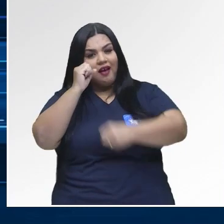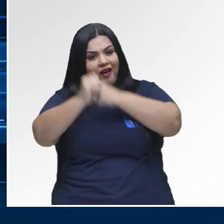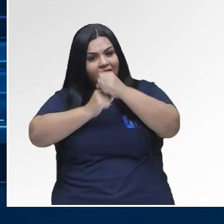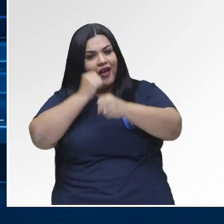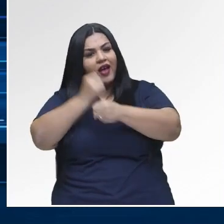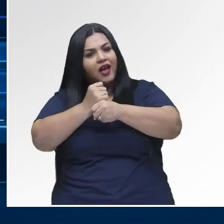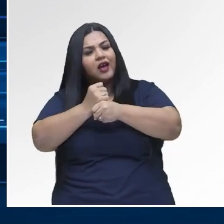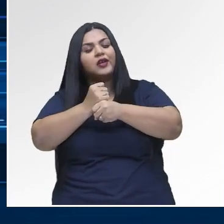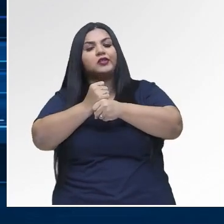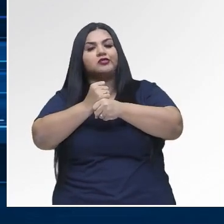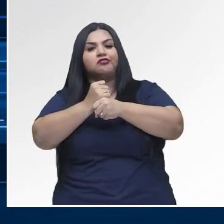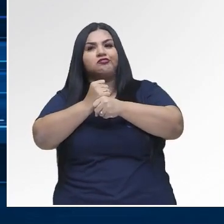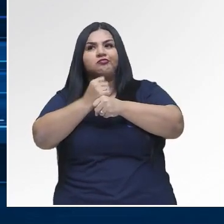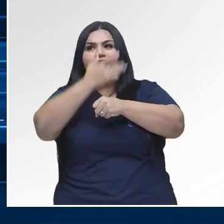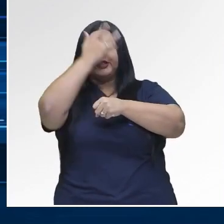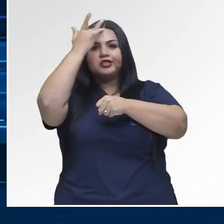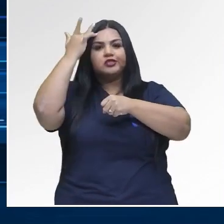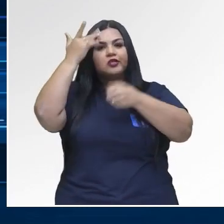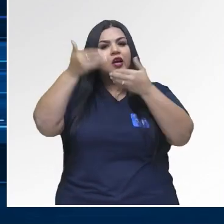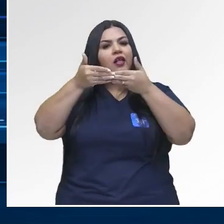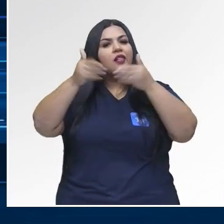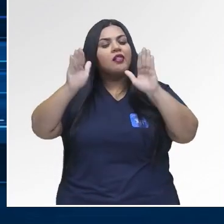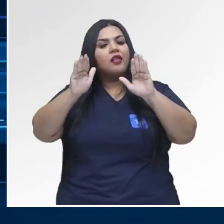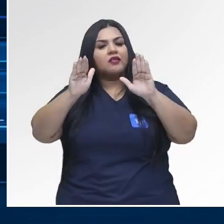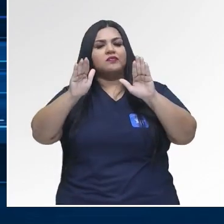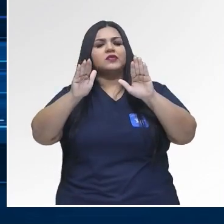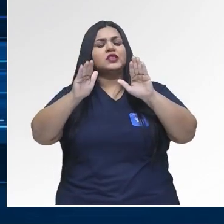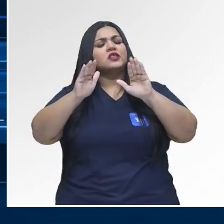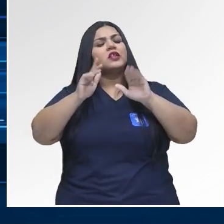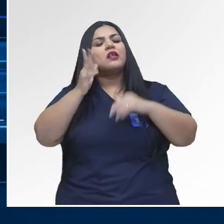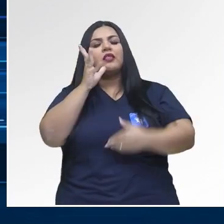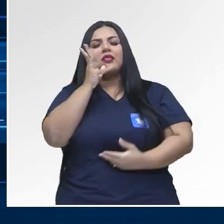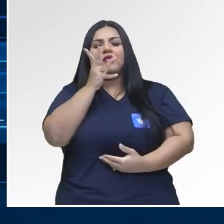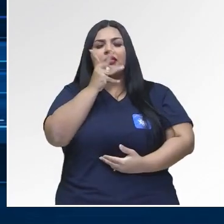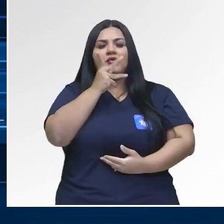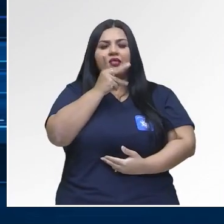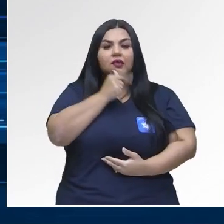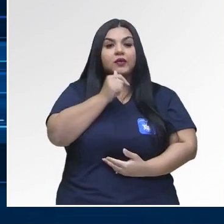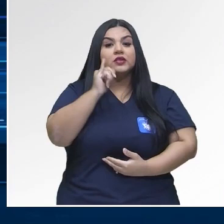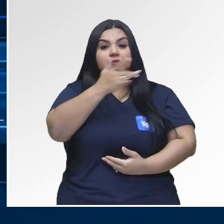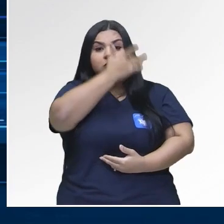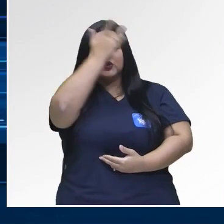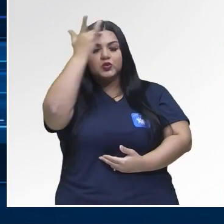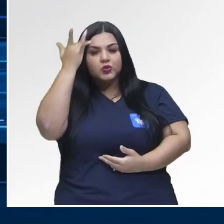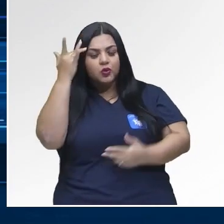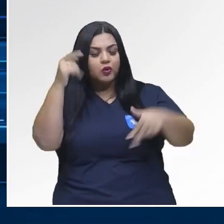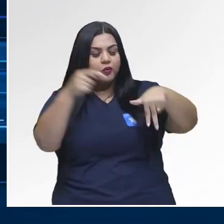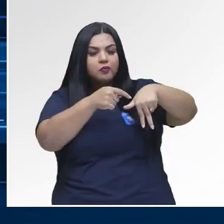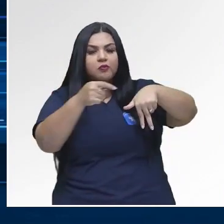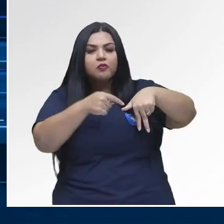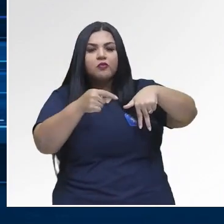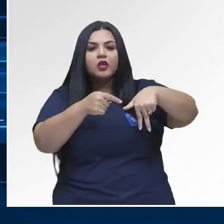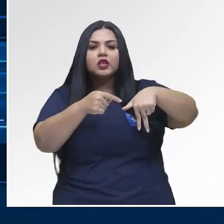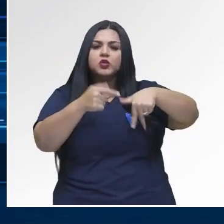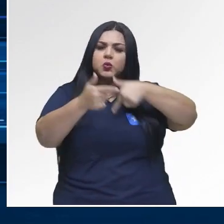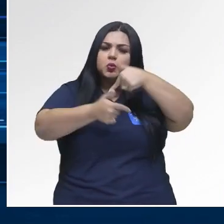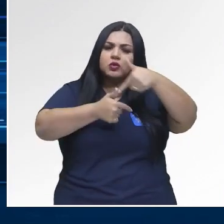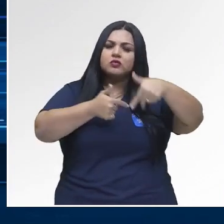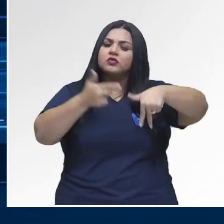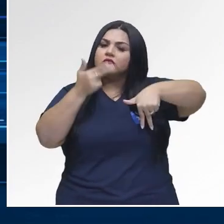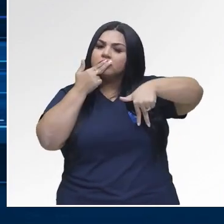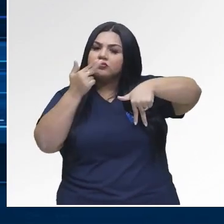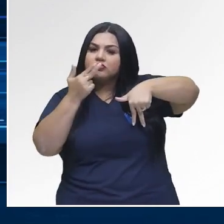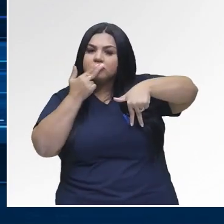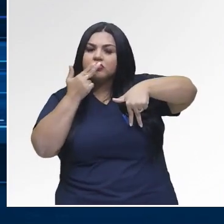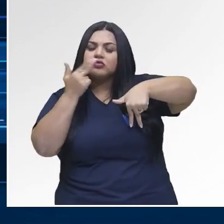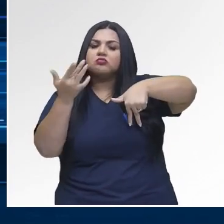uma doença que leva muito tempo para se instalar, né? Então, se a pessoa estiver exposta ali ao tabaco, fumaça do